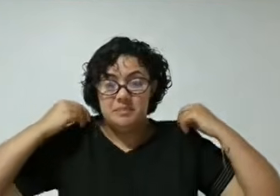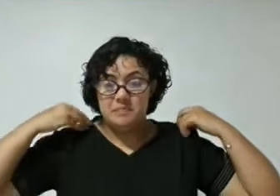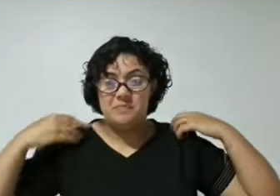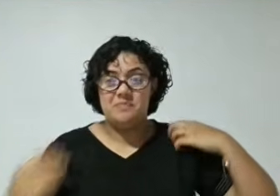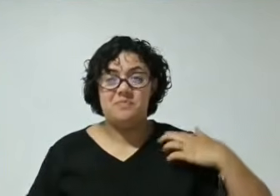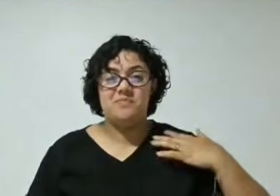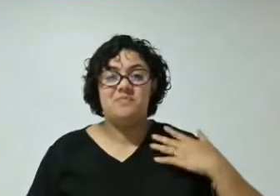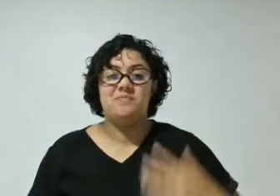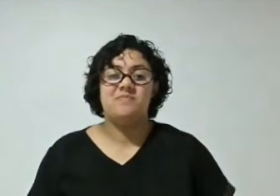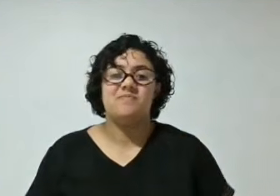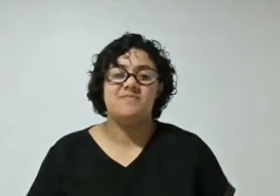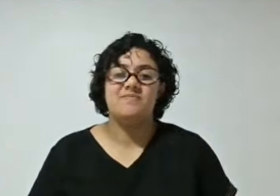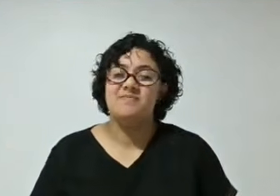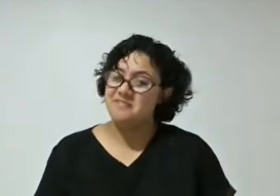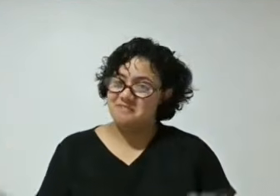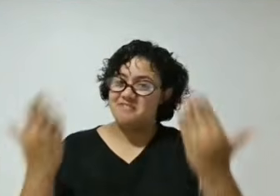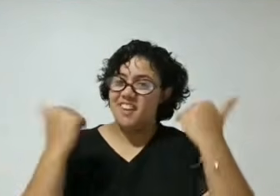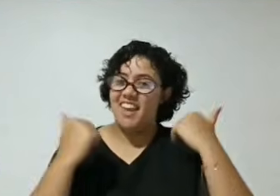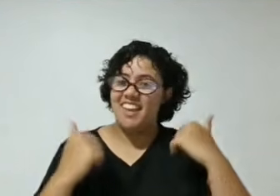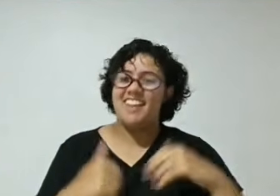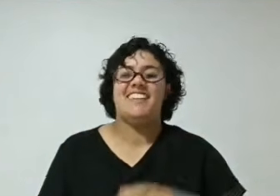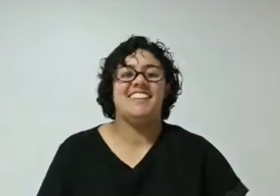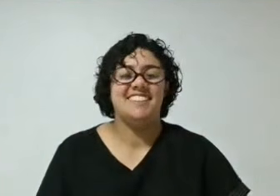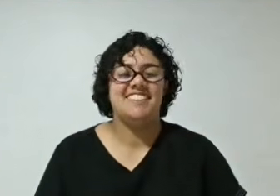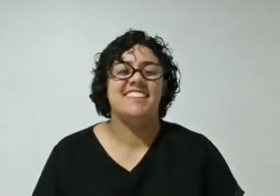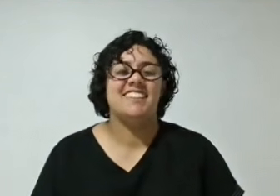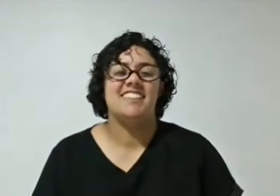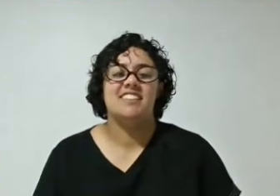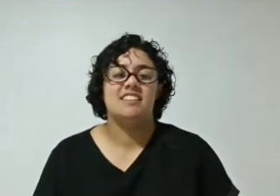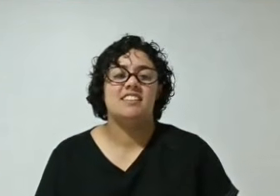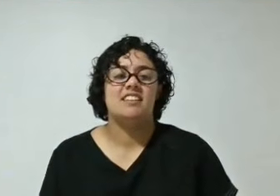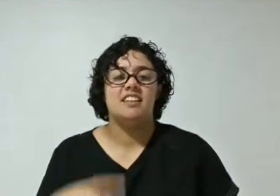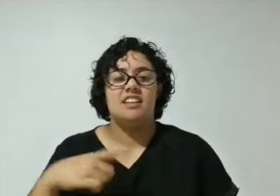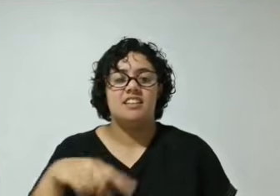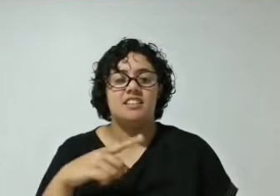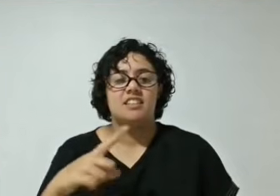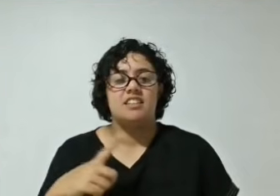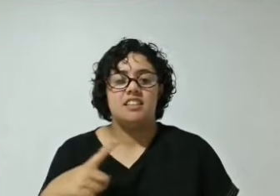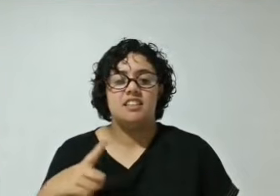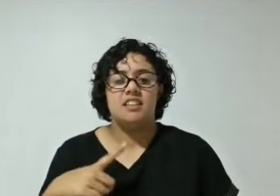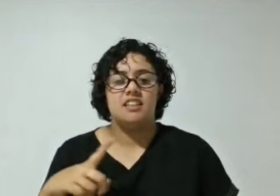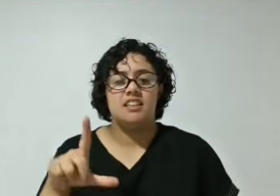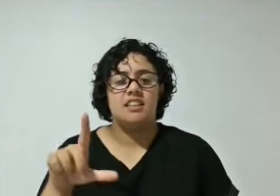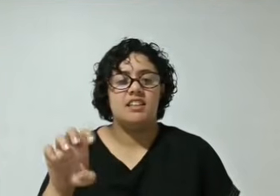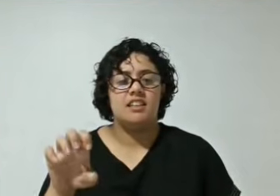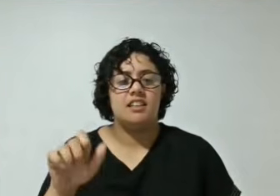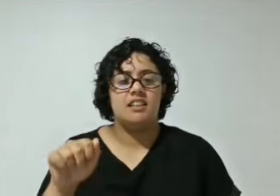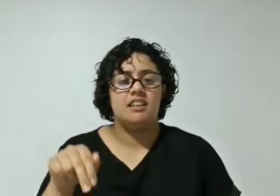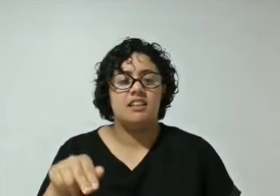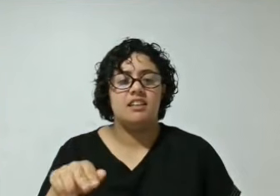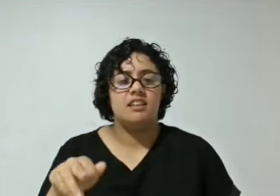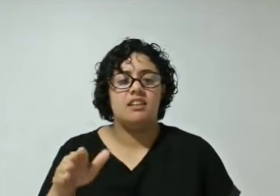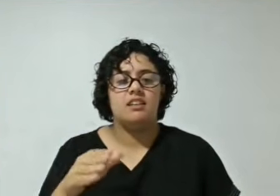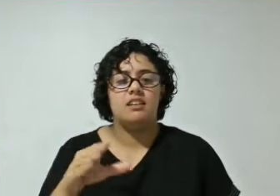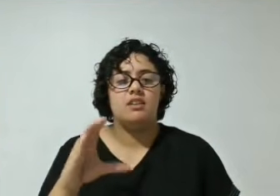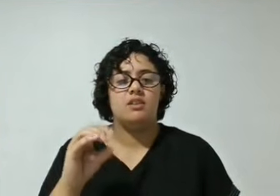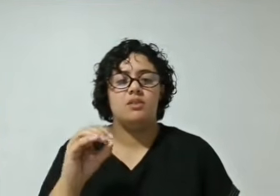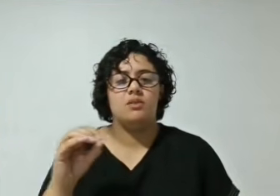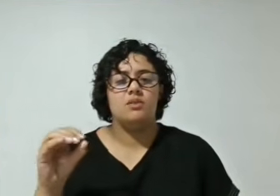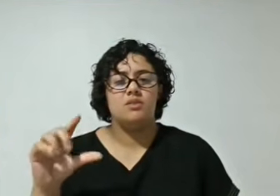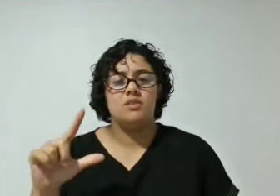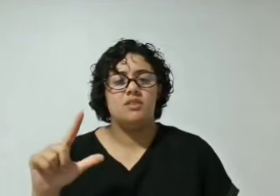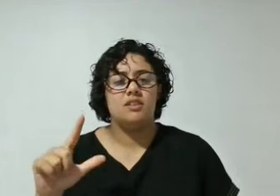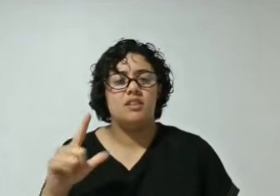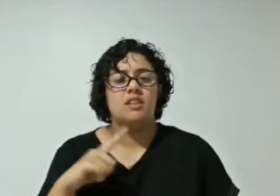Então, venha. Além disso, a gente tem o Liancum, em parceria com o Centro de Saúde, que também tem